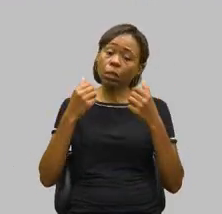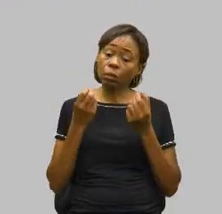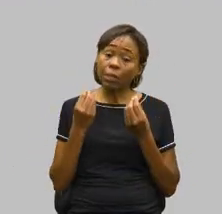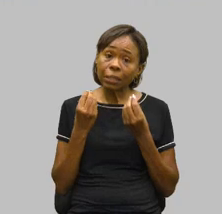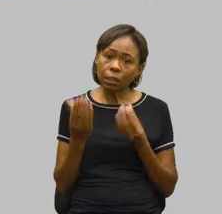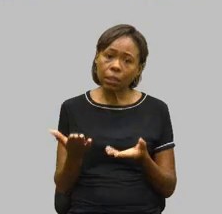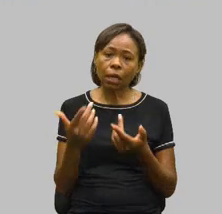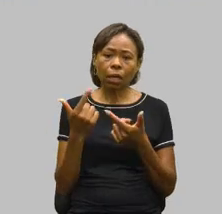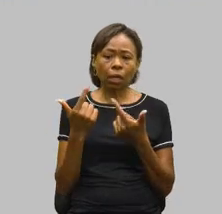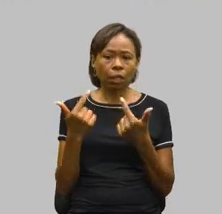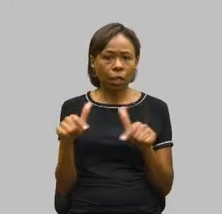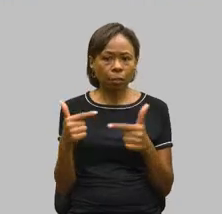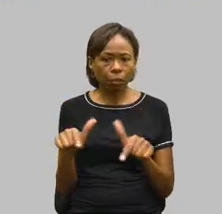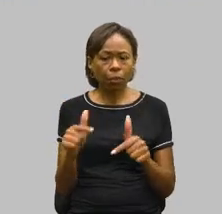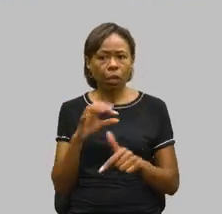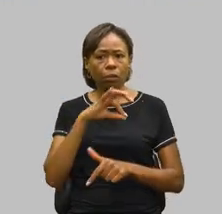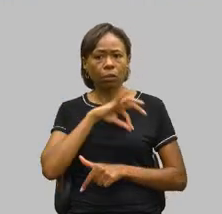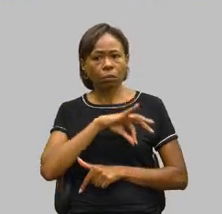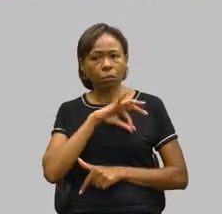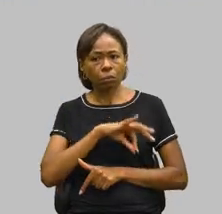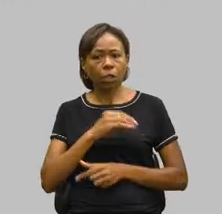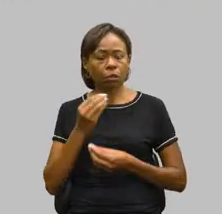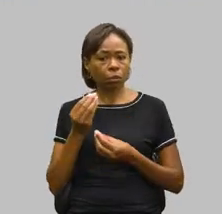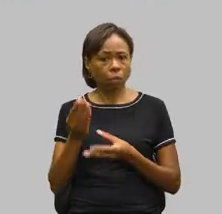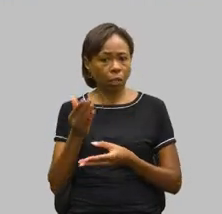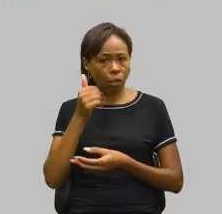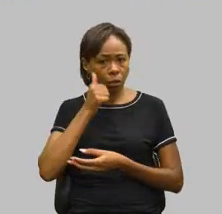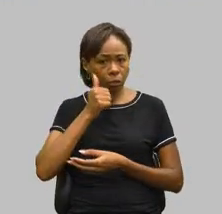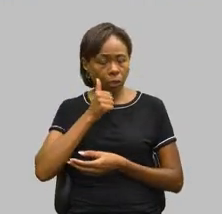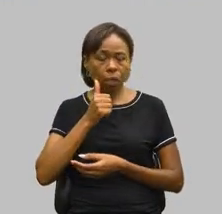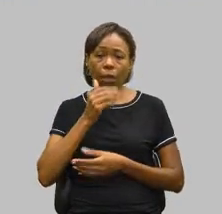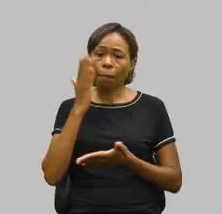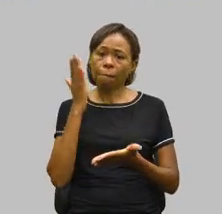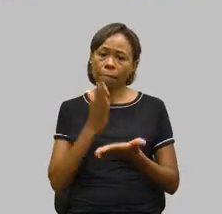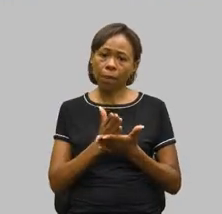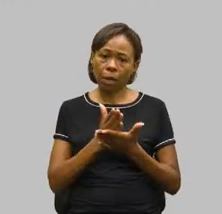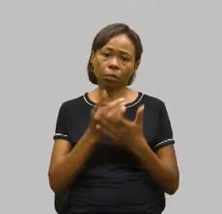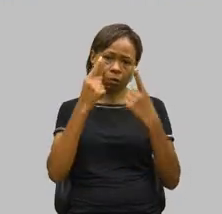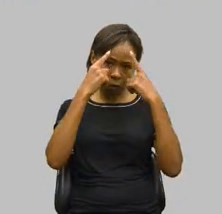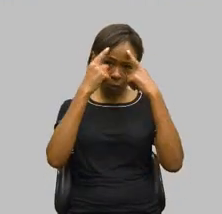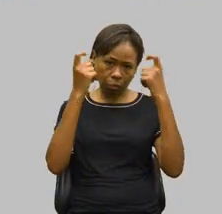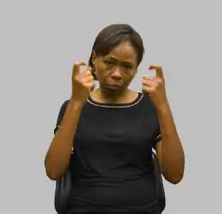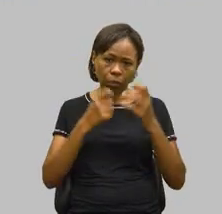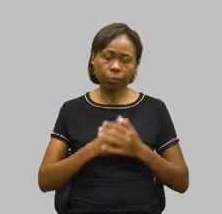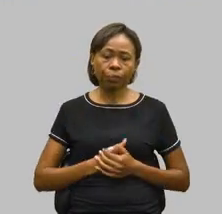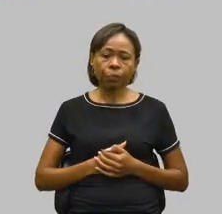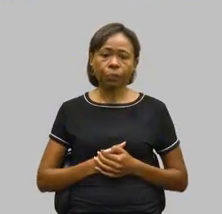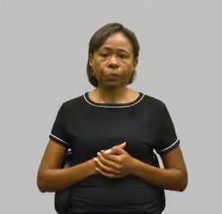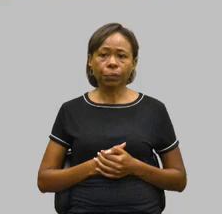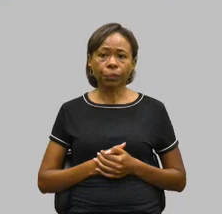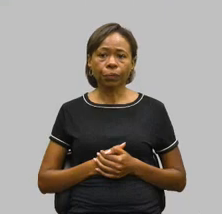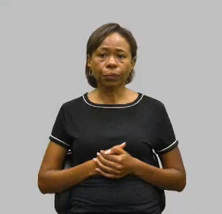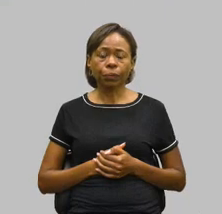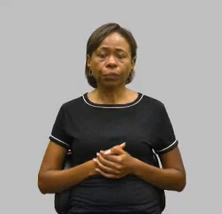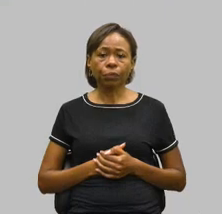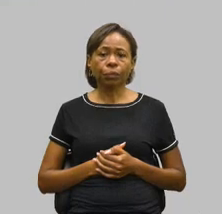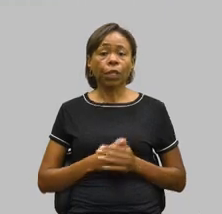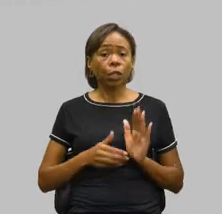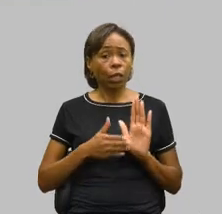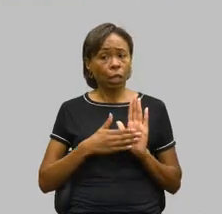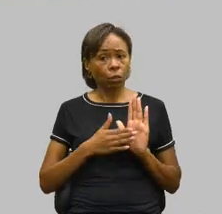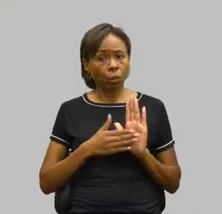é ajudá-las a sair da violência e principalmente a quebrar o ciclo de violência eh além dessas ações apresentadas